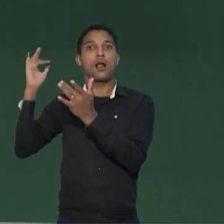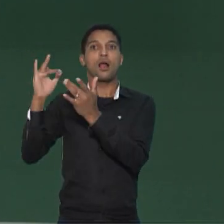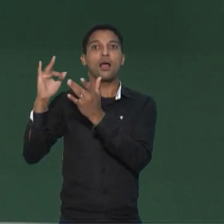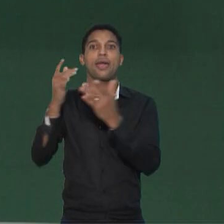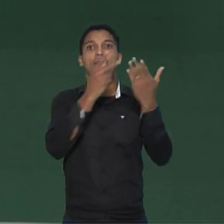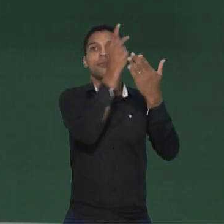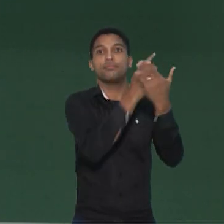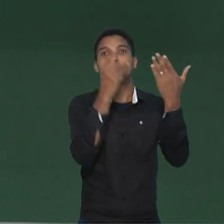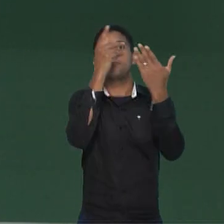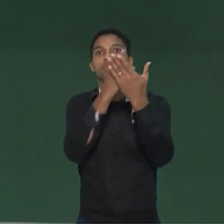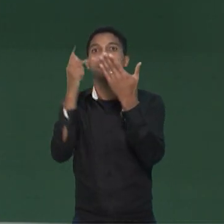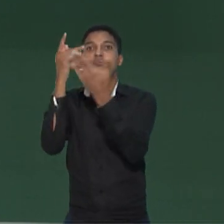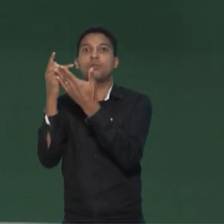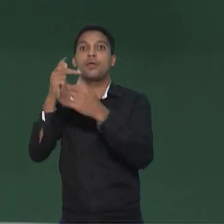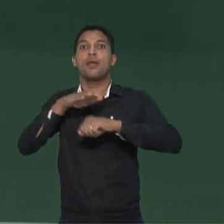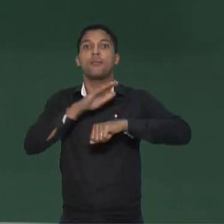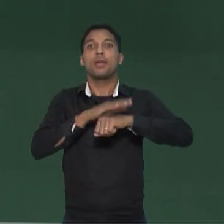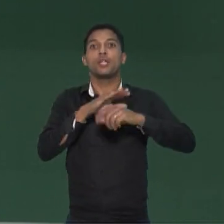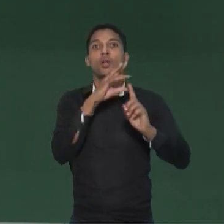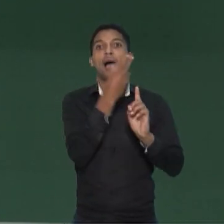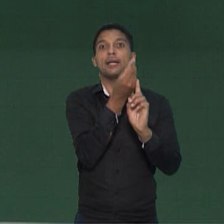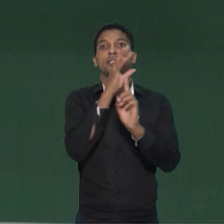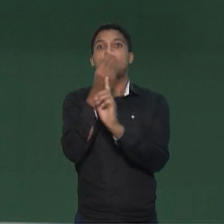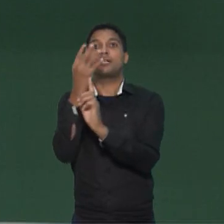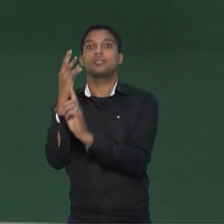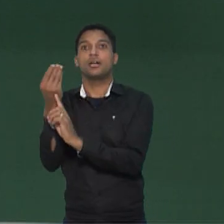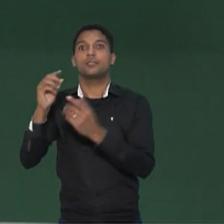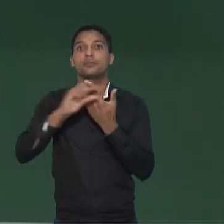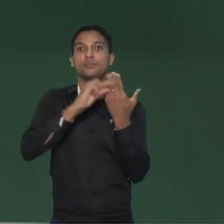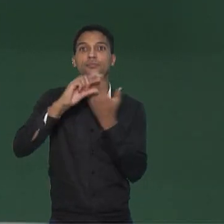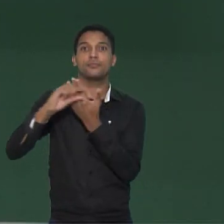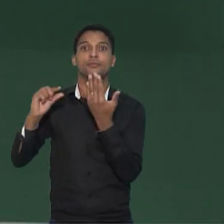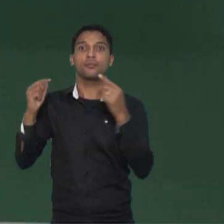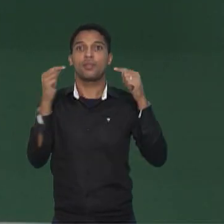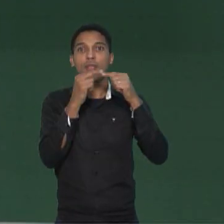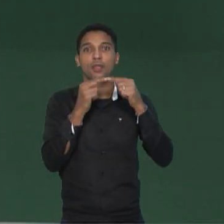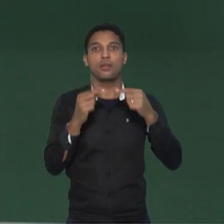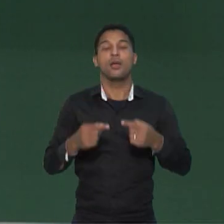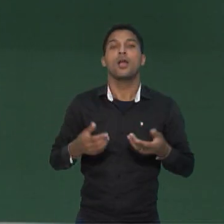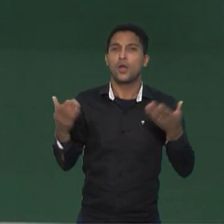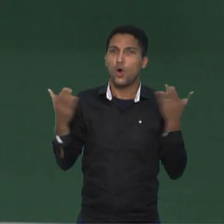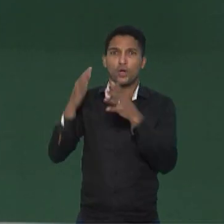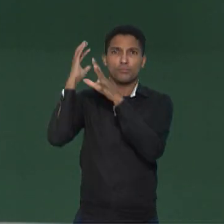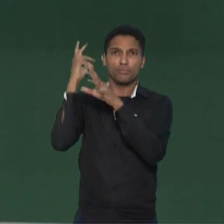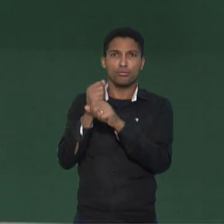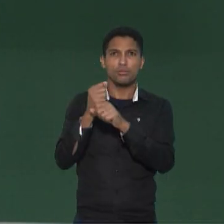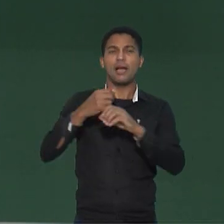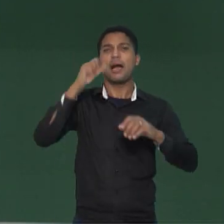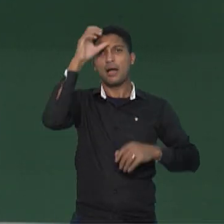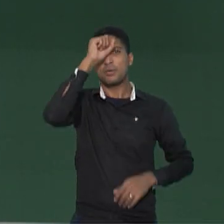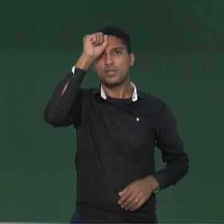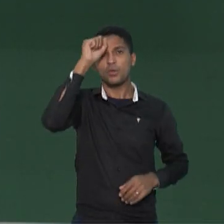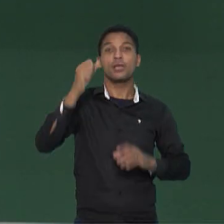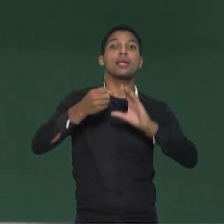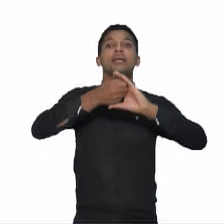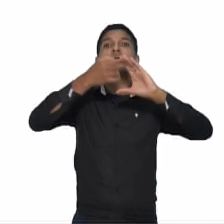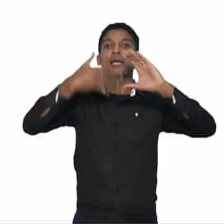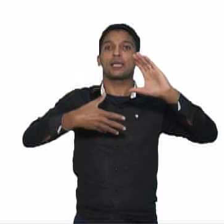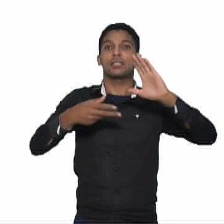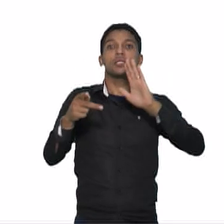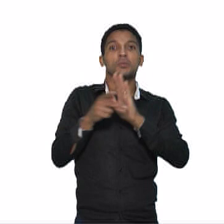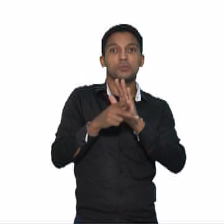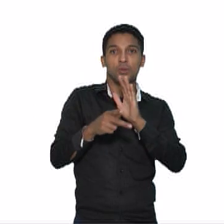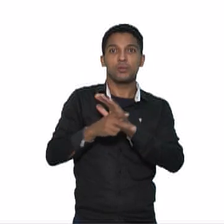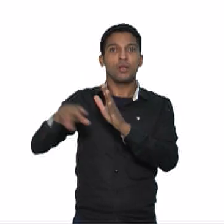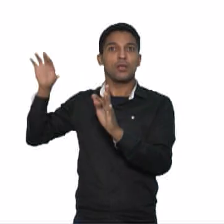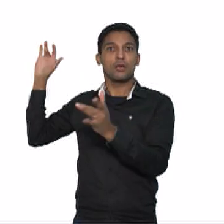Então vamos ver o que a gente aprendeu hoje. Características do neoclassicismo. Vertentes na arquitetura, escultura e na pintura.